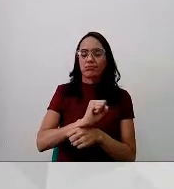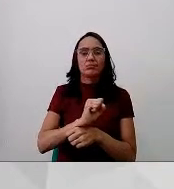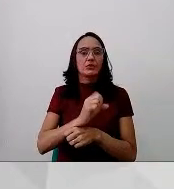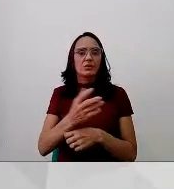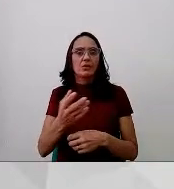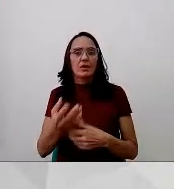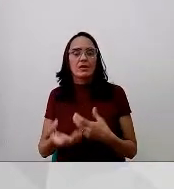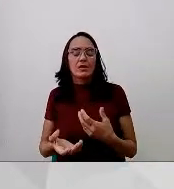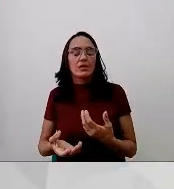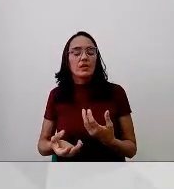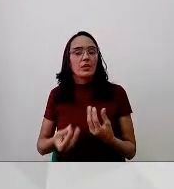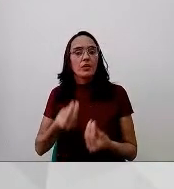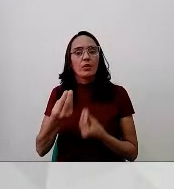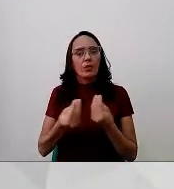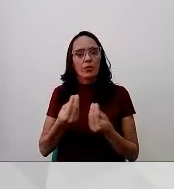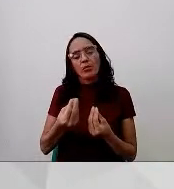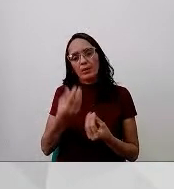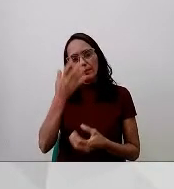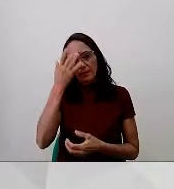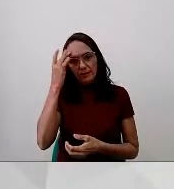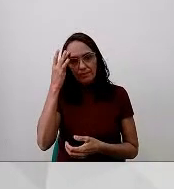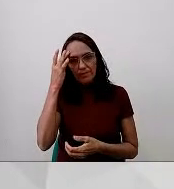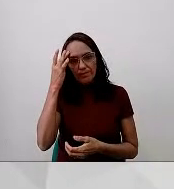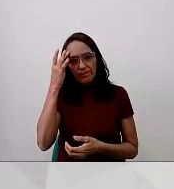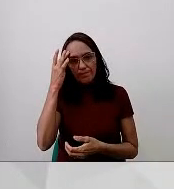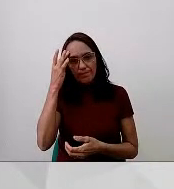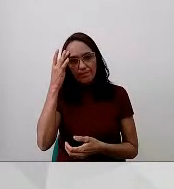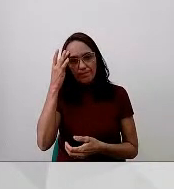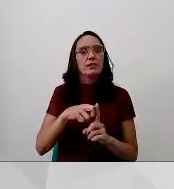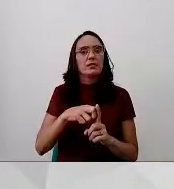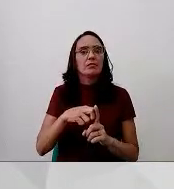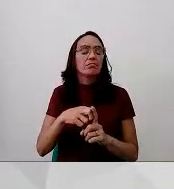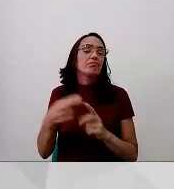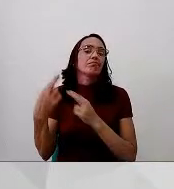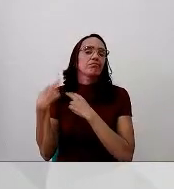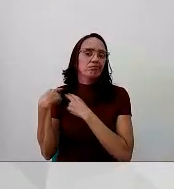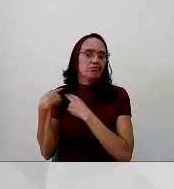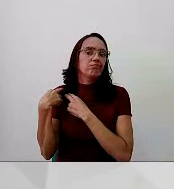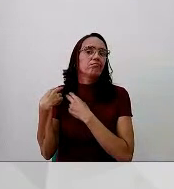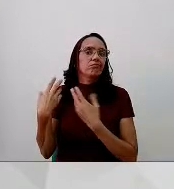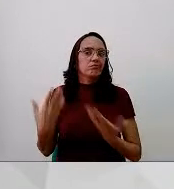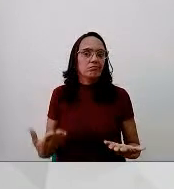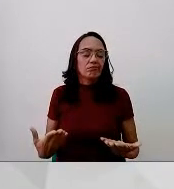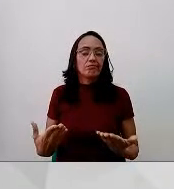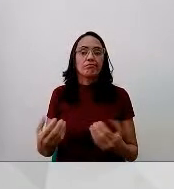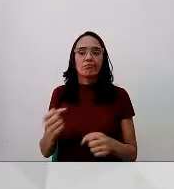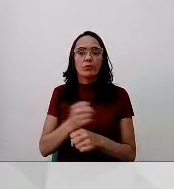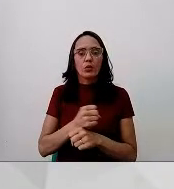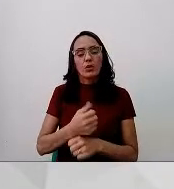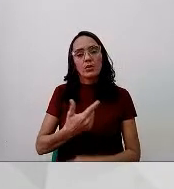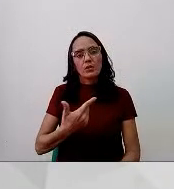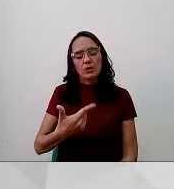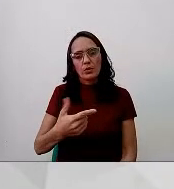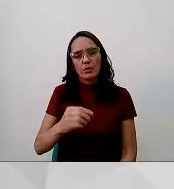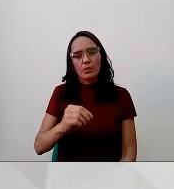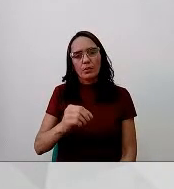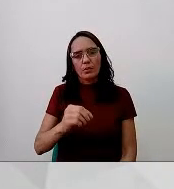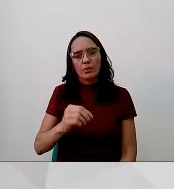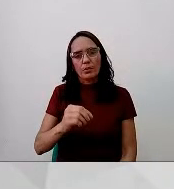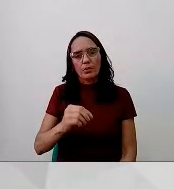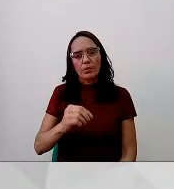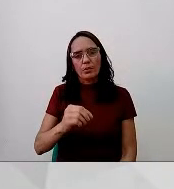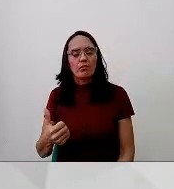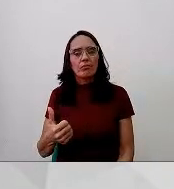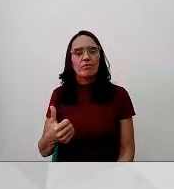Em 2011, a IBM lança, vamos dizer assim, para o público em geral, né,